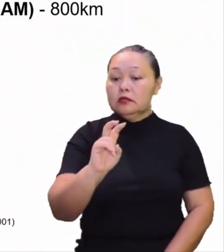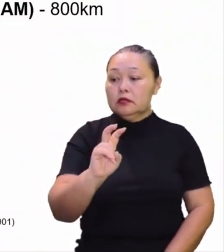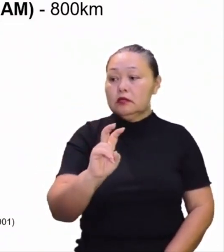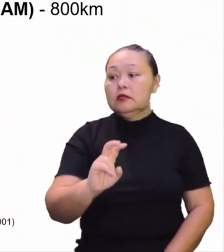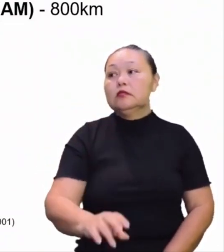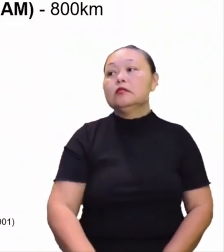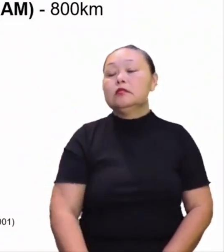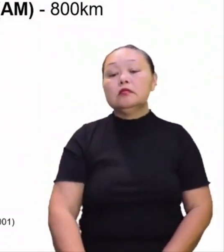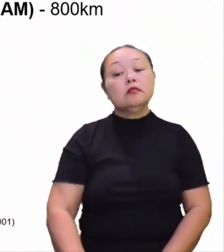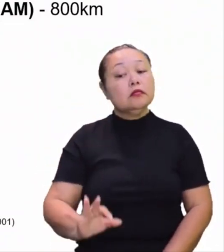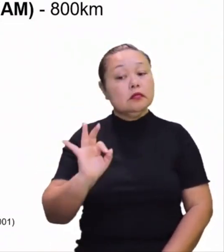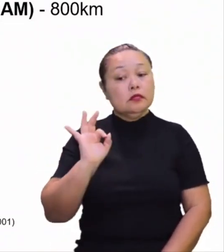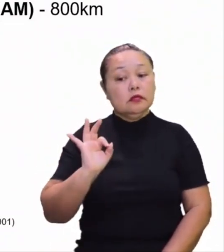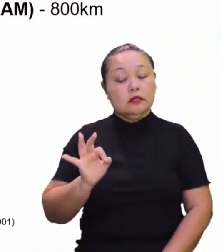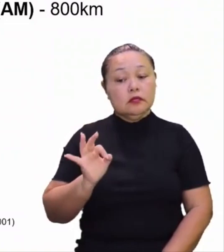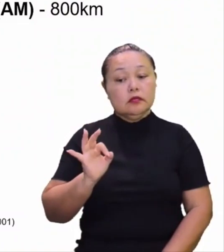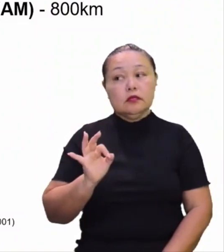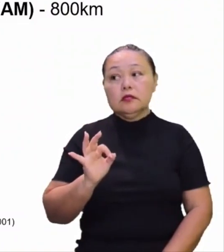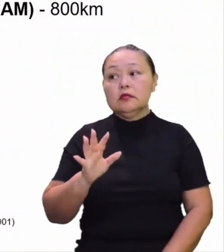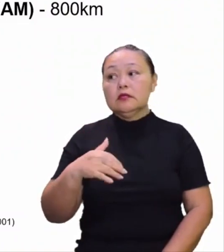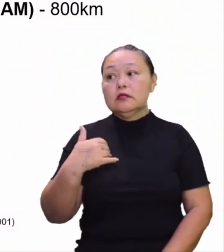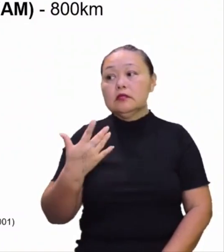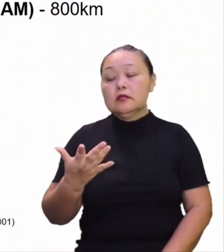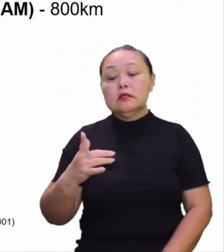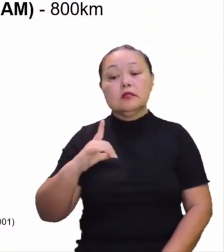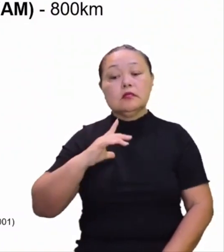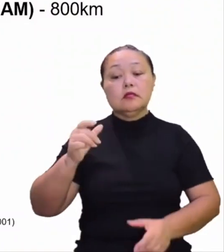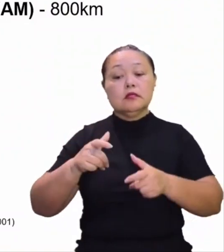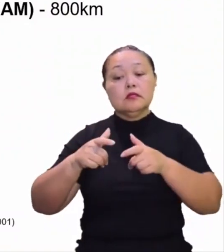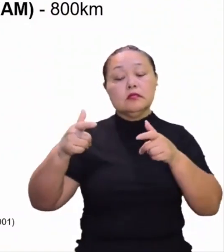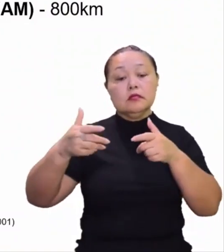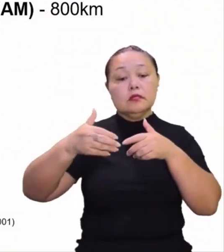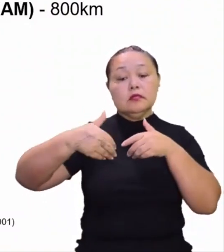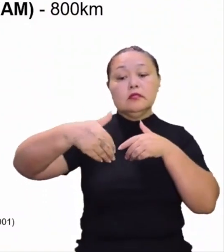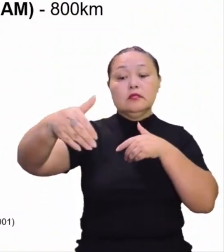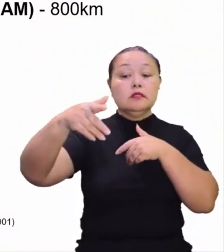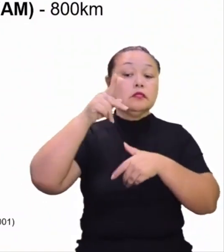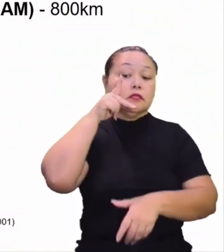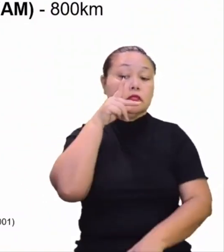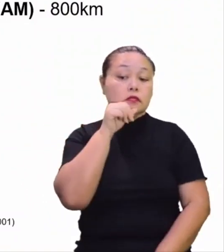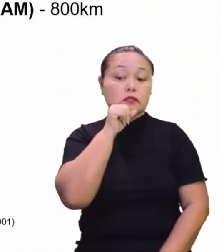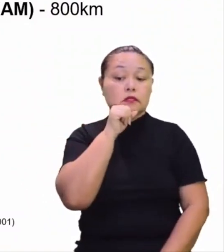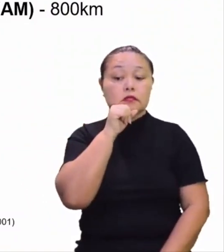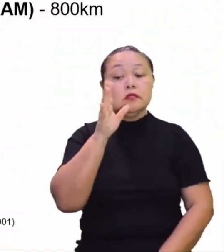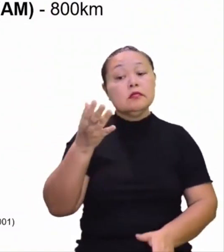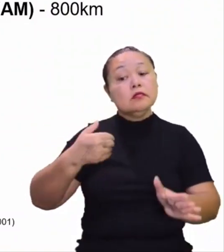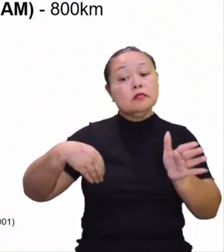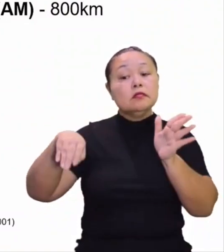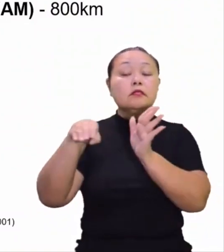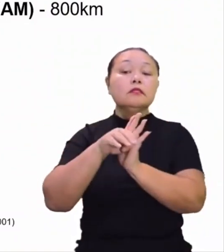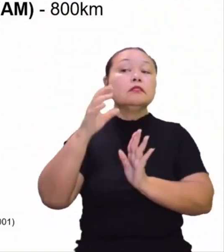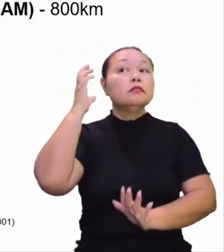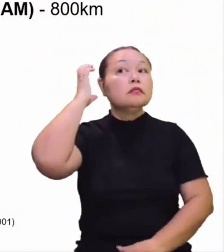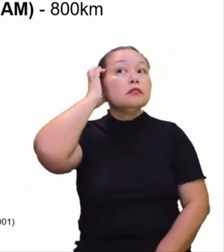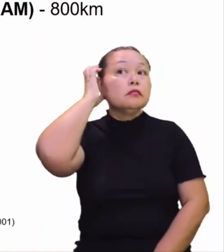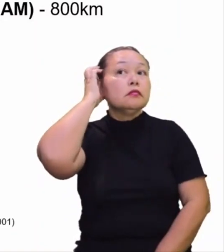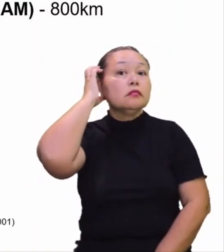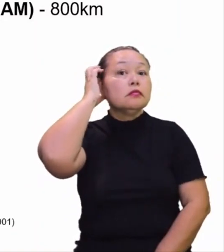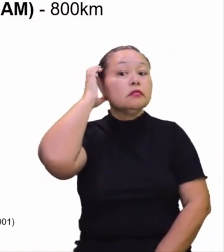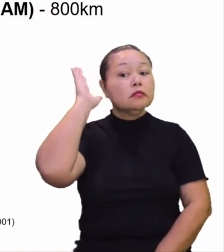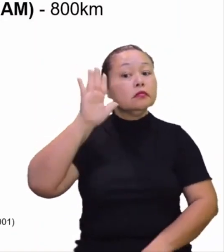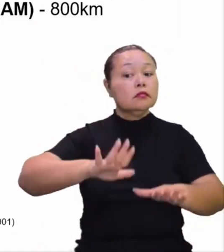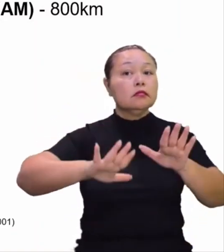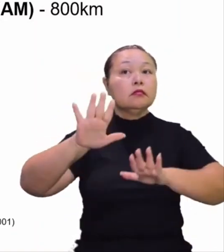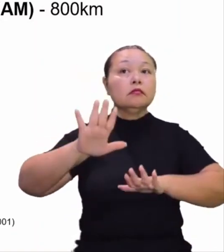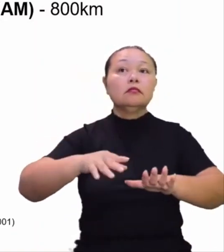beleza? Isso mesmo. Então, a maior que nós temos vai ser a de Porto Velho, a Cuiabá, que dá